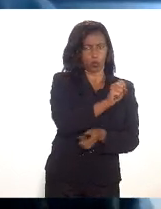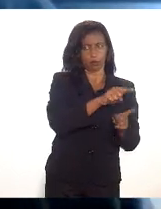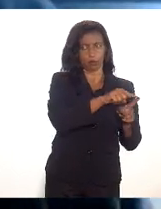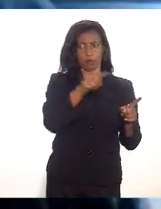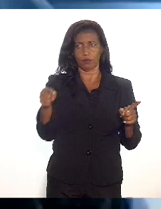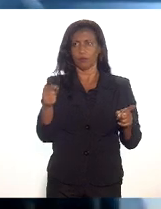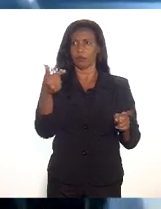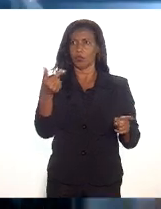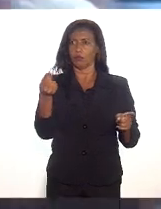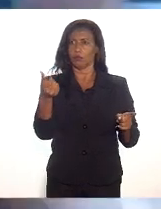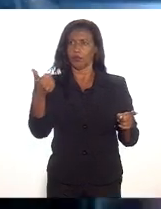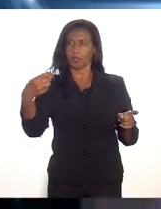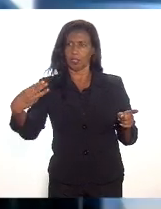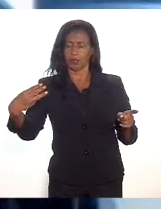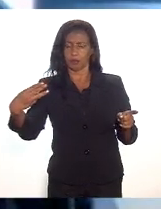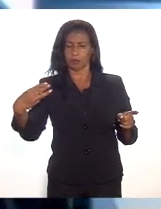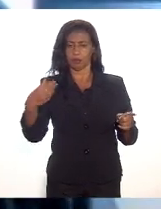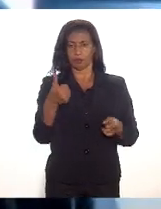de